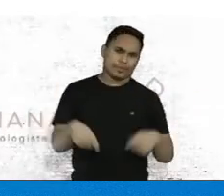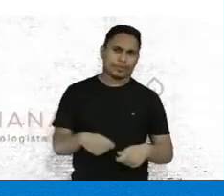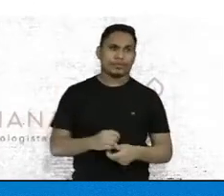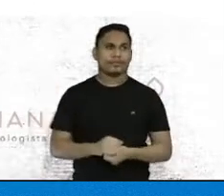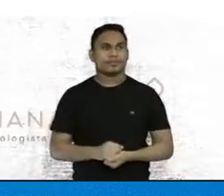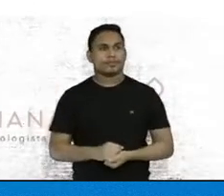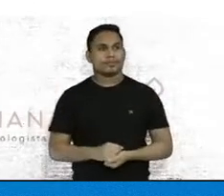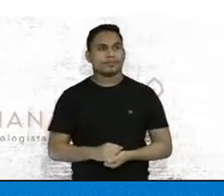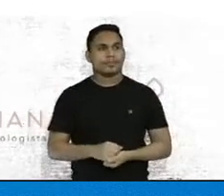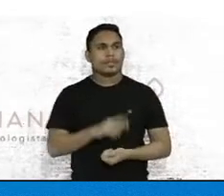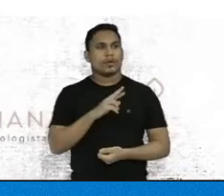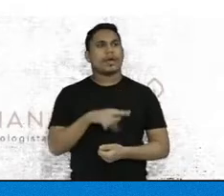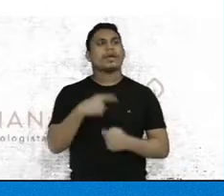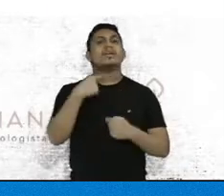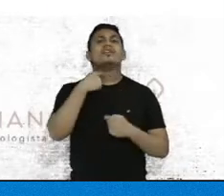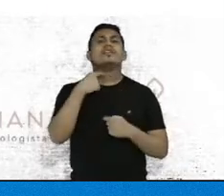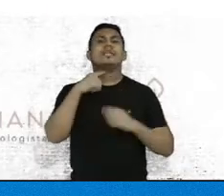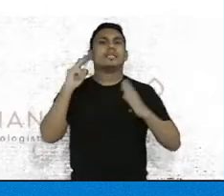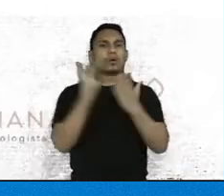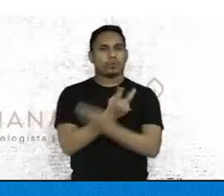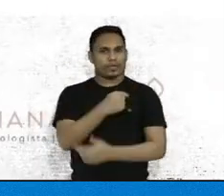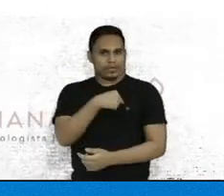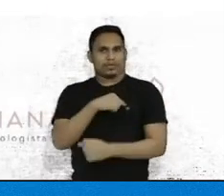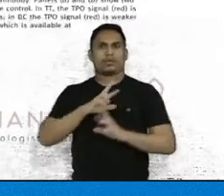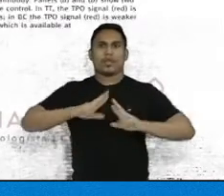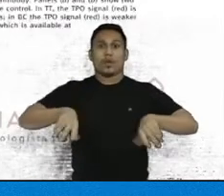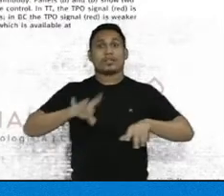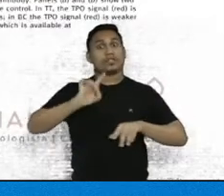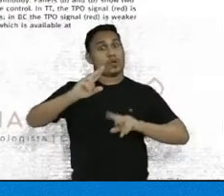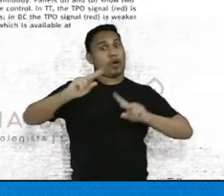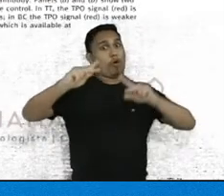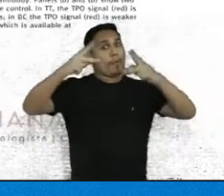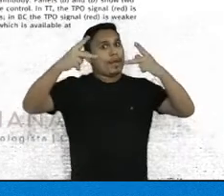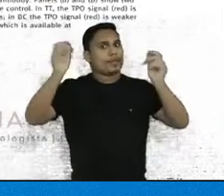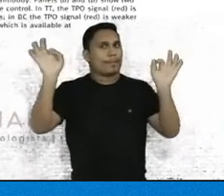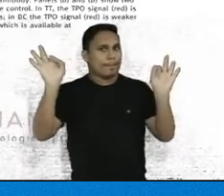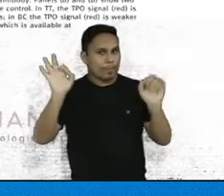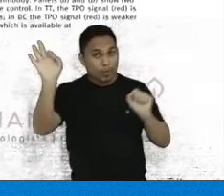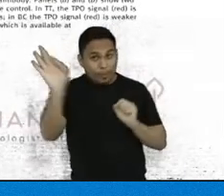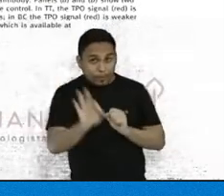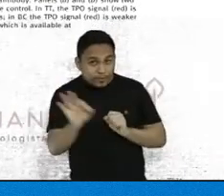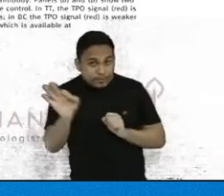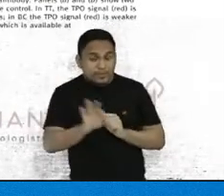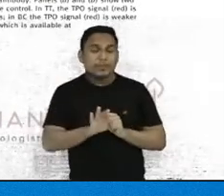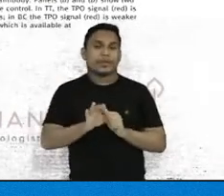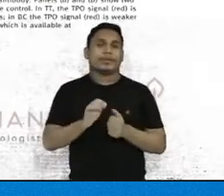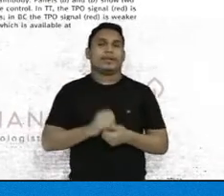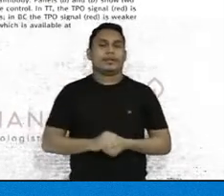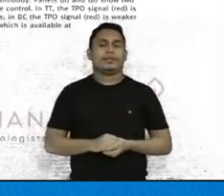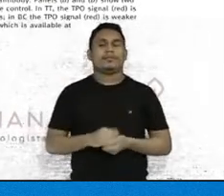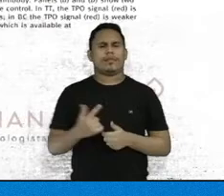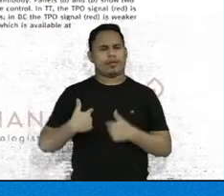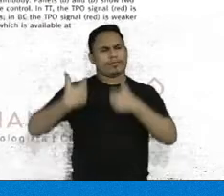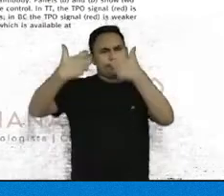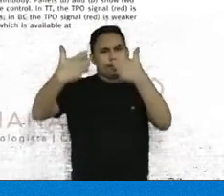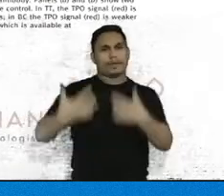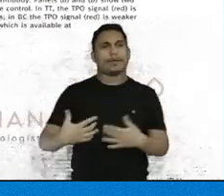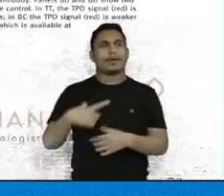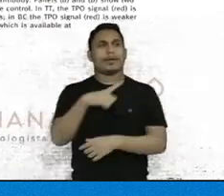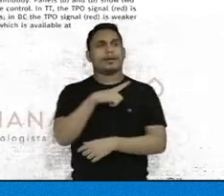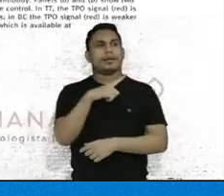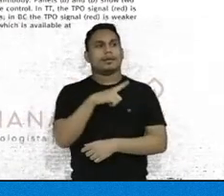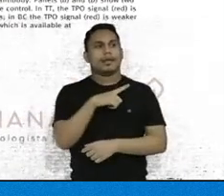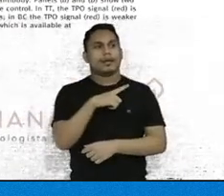mama, ele aumenta o risco, tá? Como eu falei, existe expressão de enzimas e